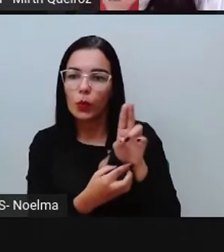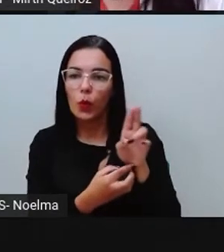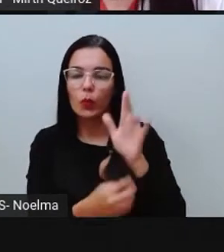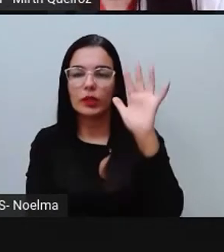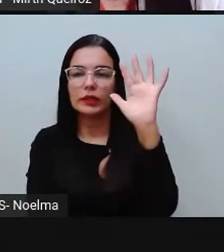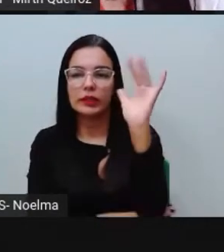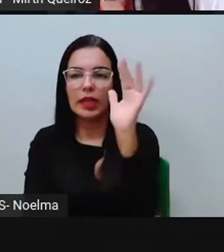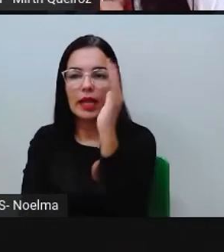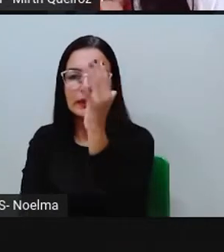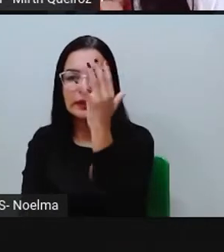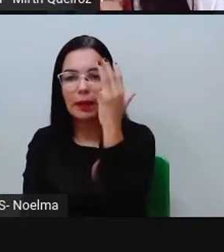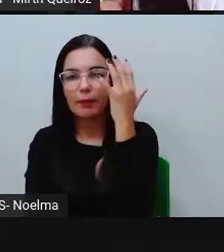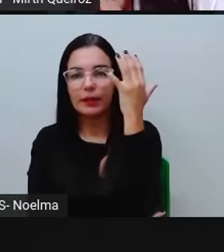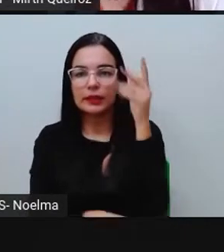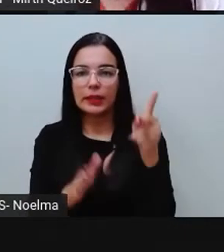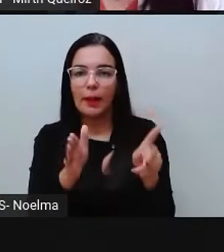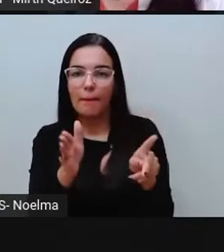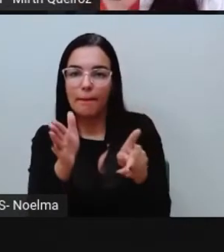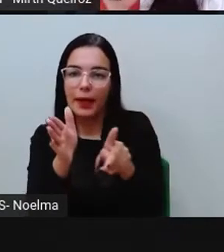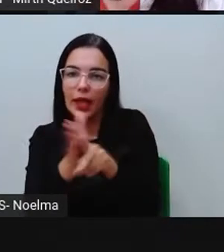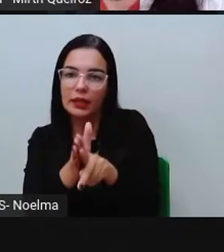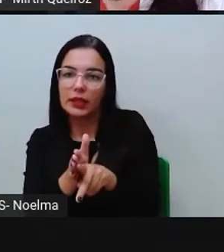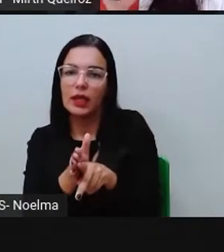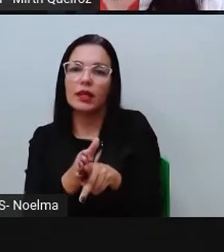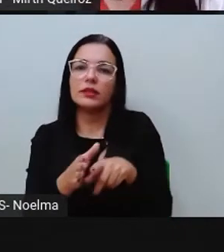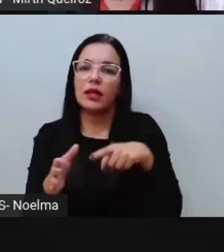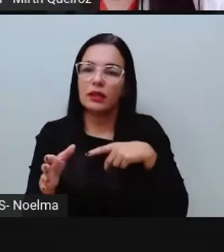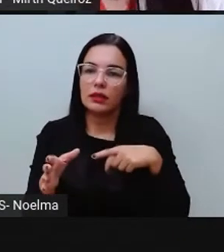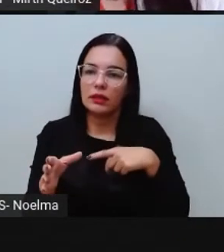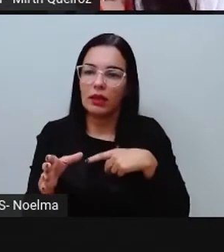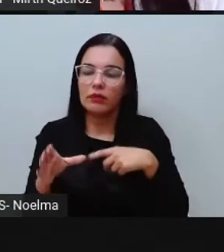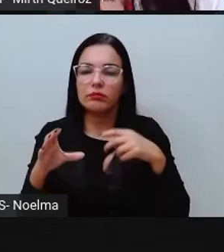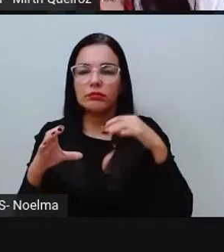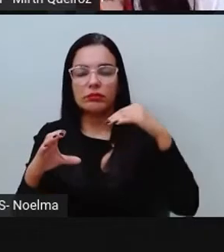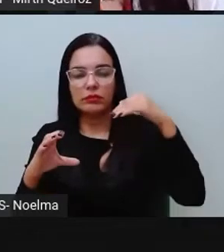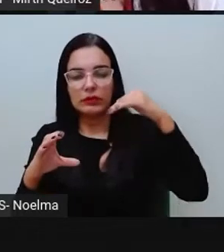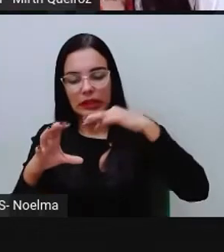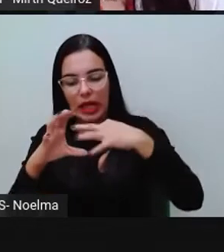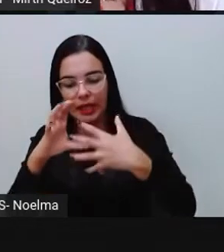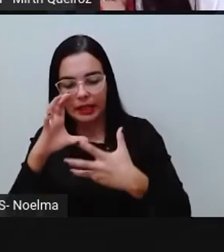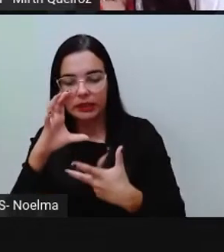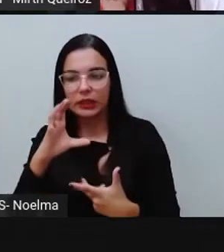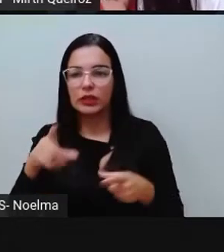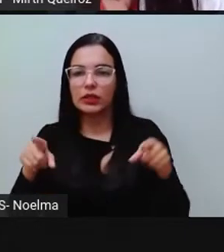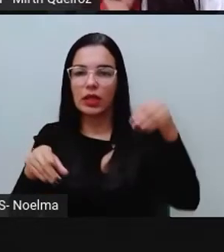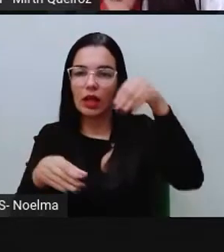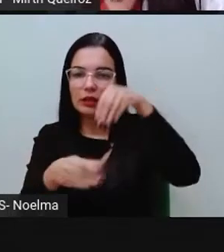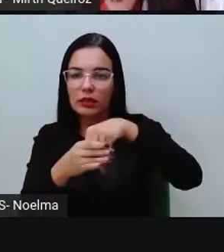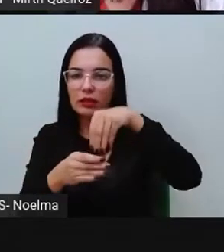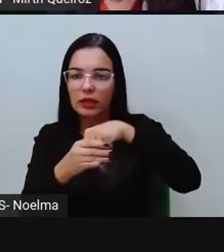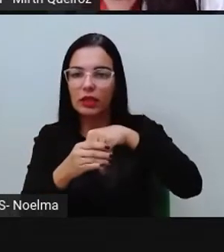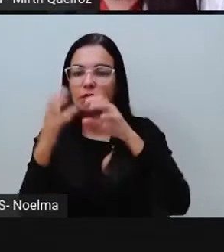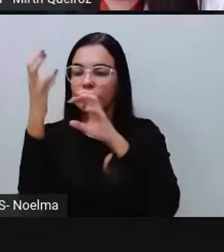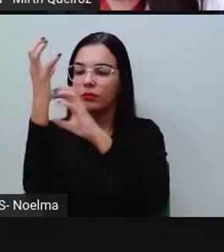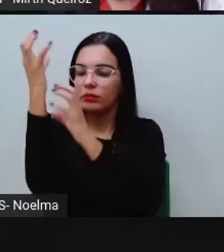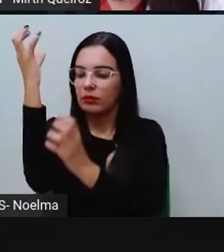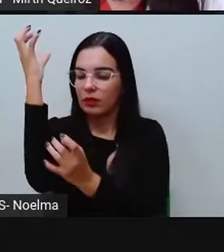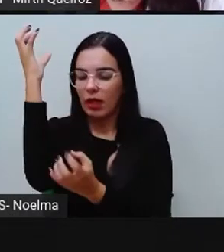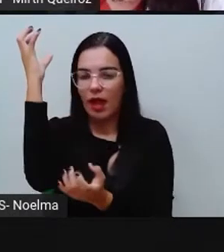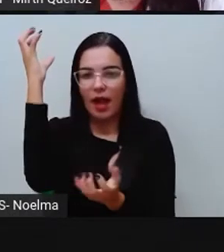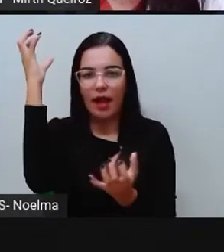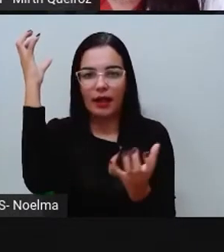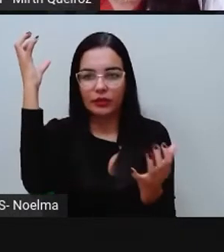acácia, juazeiro, macambira, maniçoba, umbu, mimosa. E